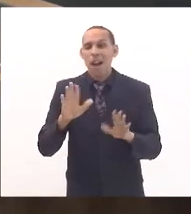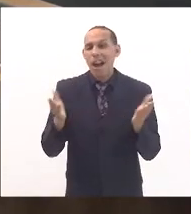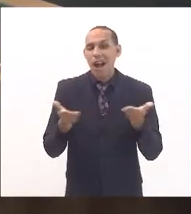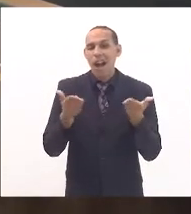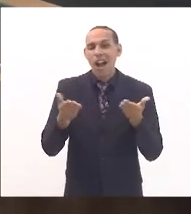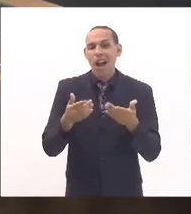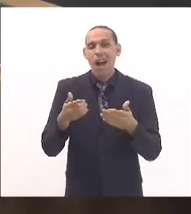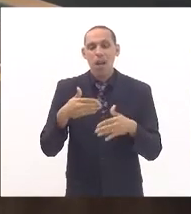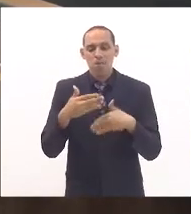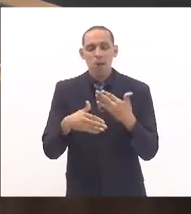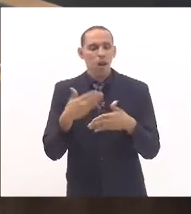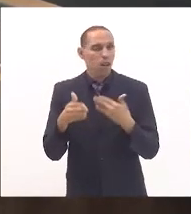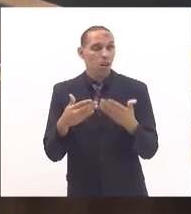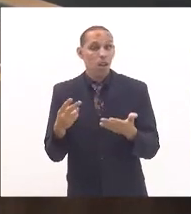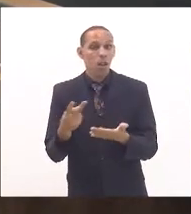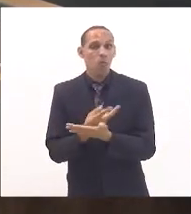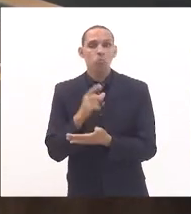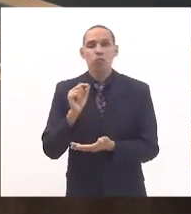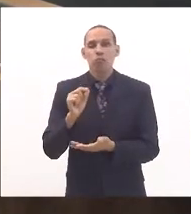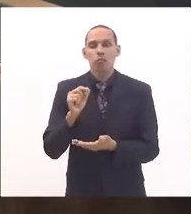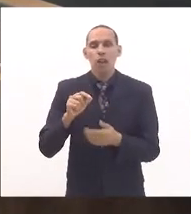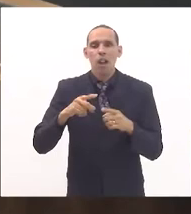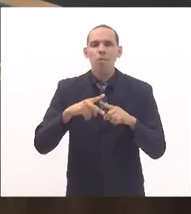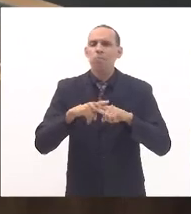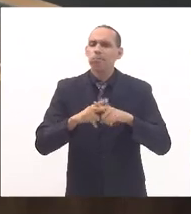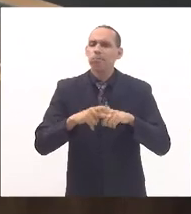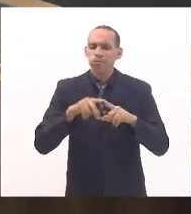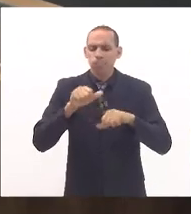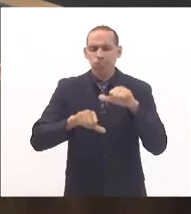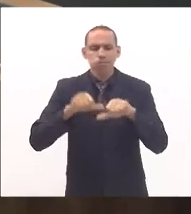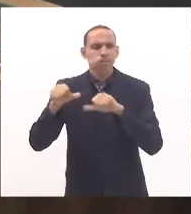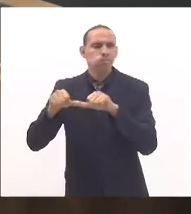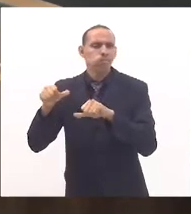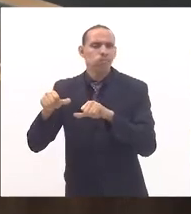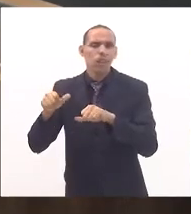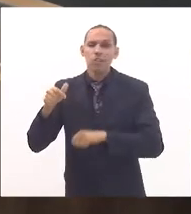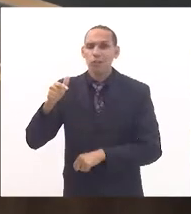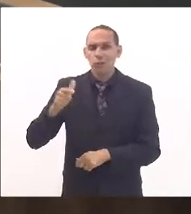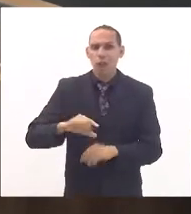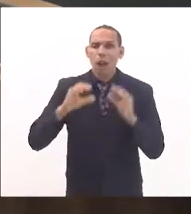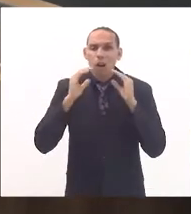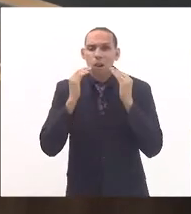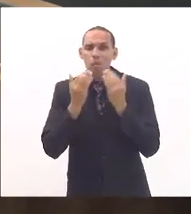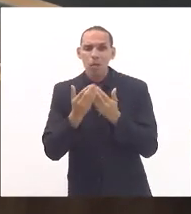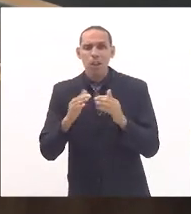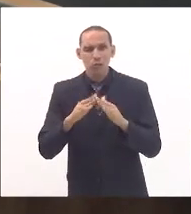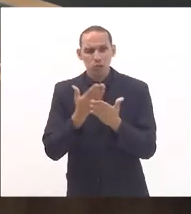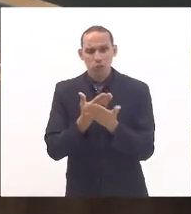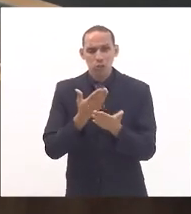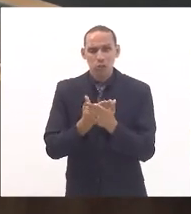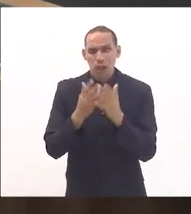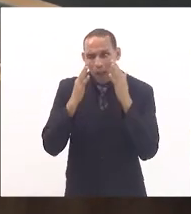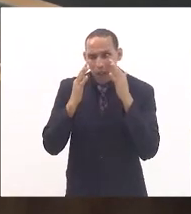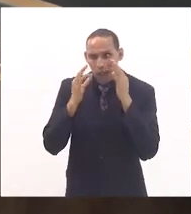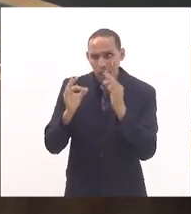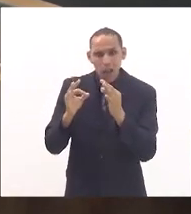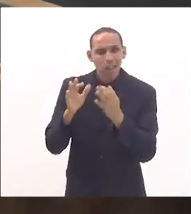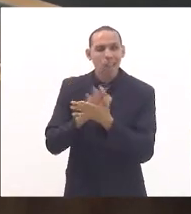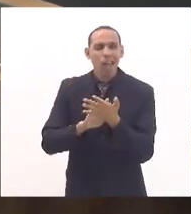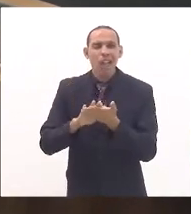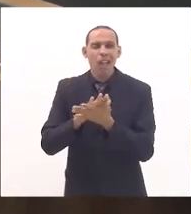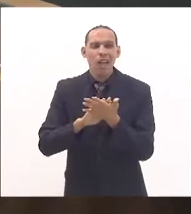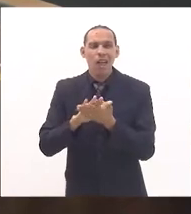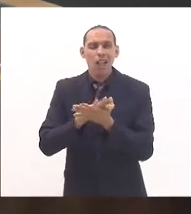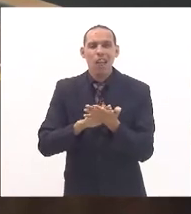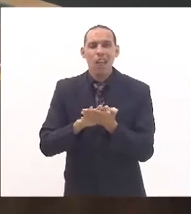passando por um processo de reconfiguração, onde, mais uma vez, a comunidade escolar não foi ouvida. O